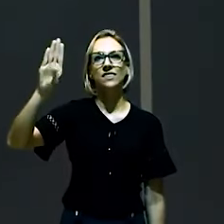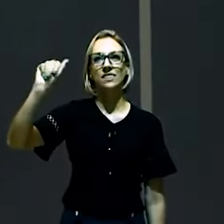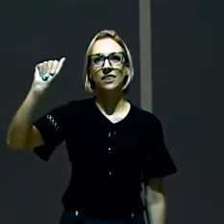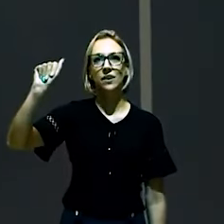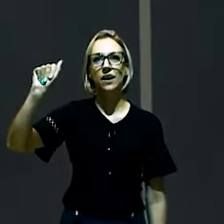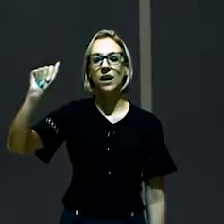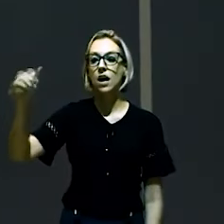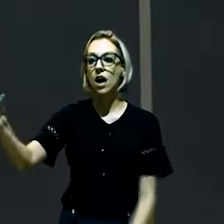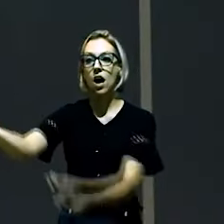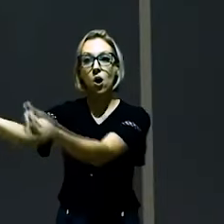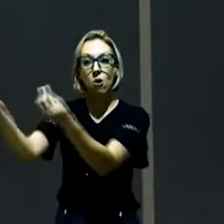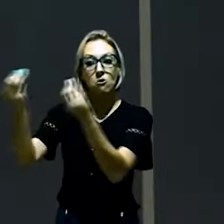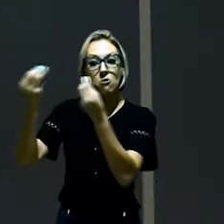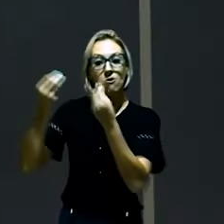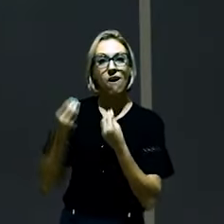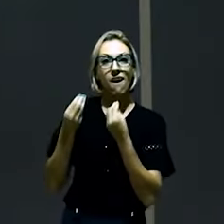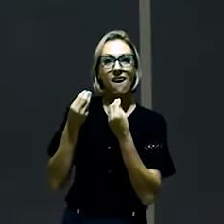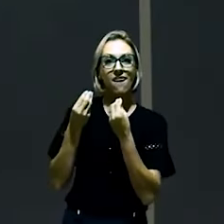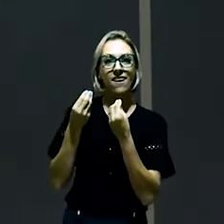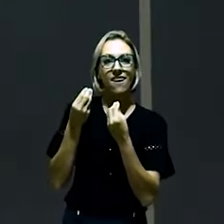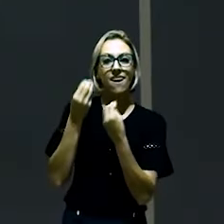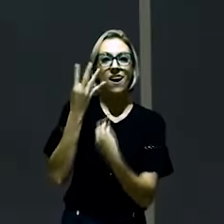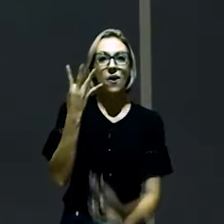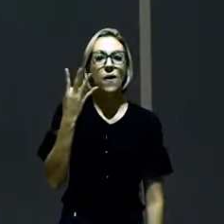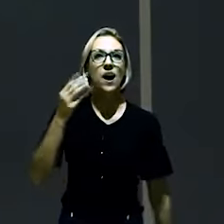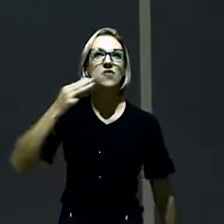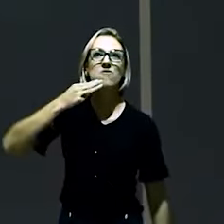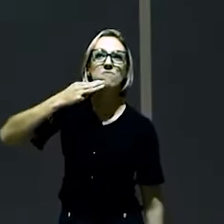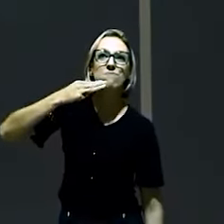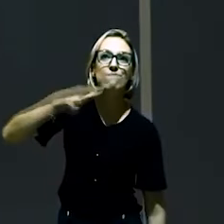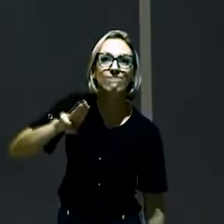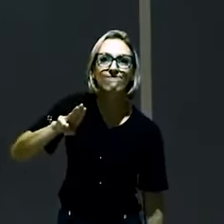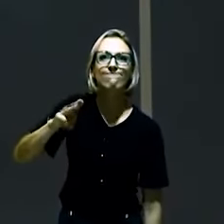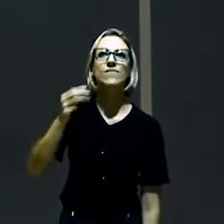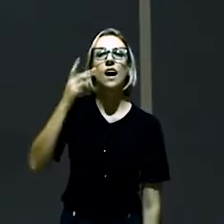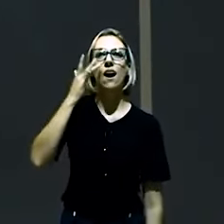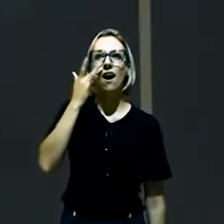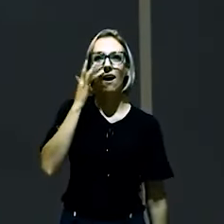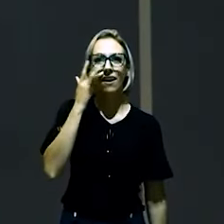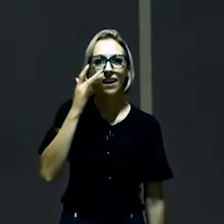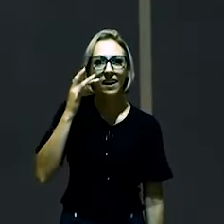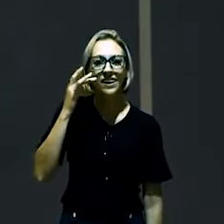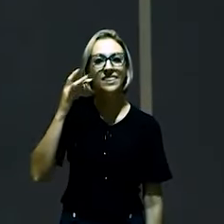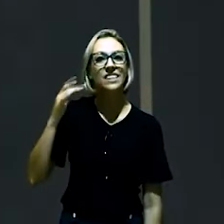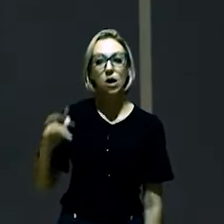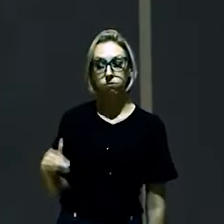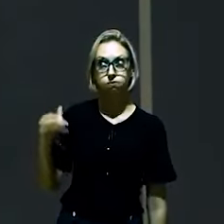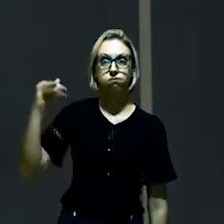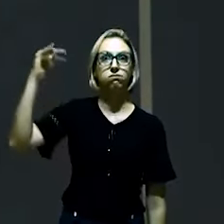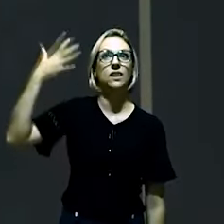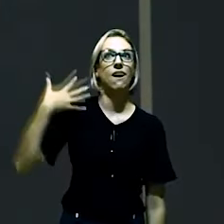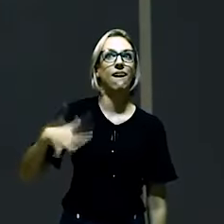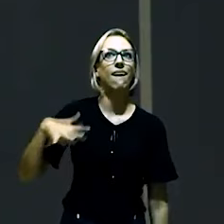Pouco, né? Perto do que ele ganhava, muito pouco. Diz que um rei, o rei de Tiro,